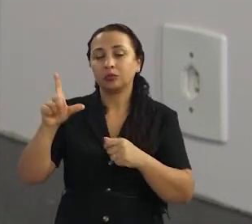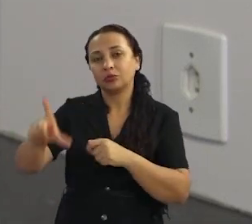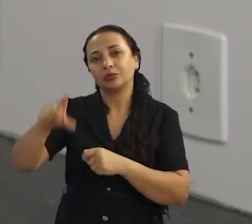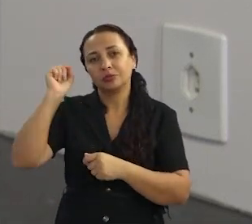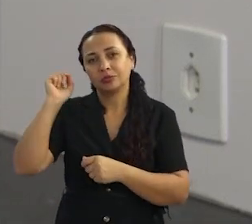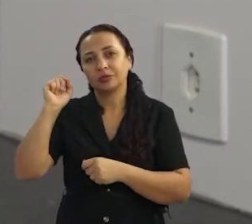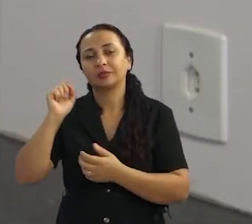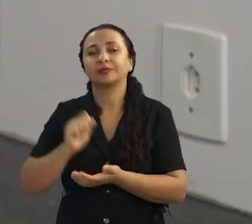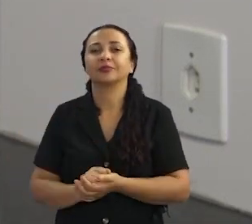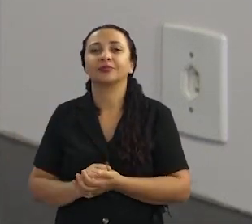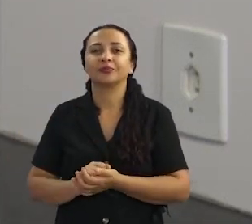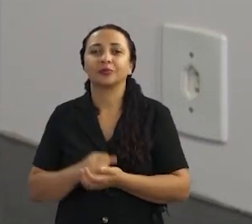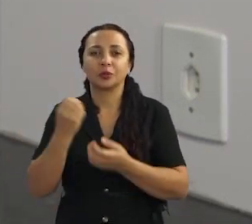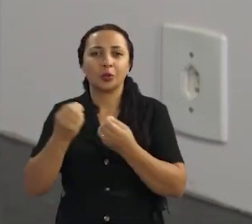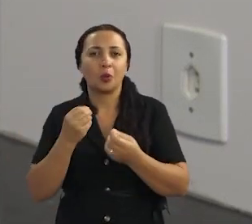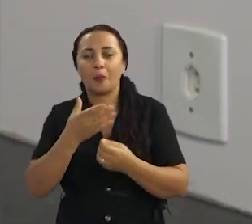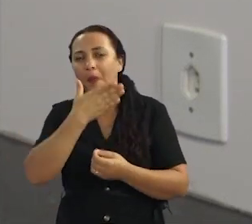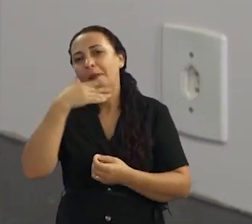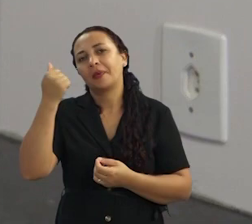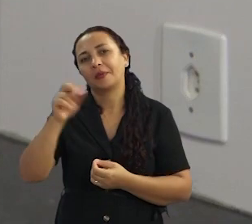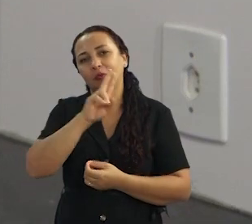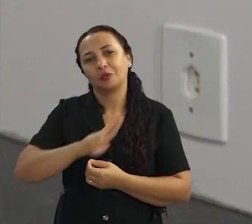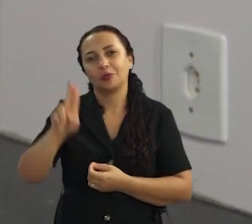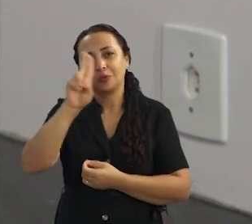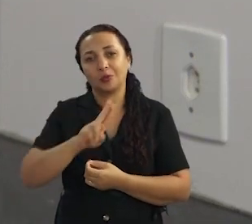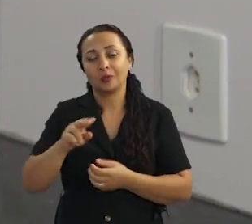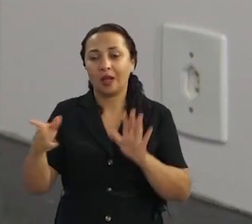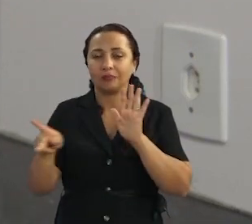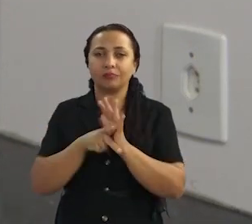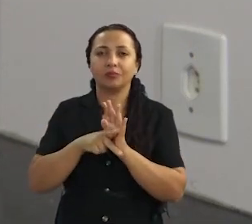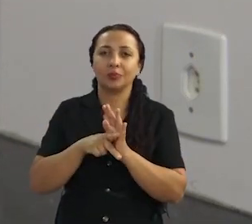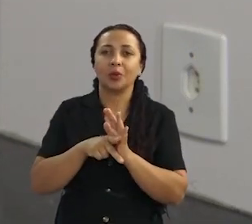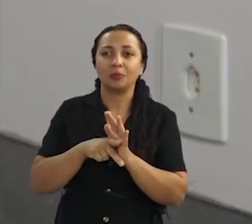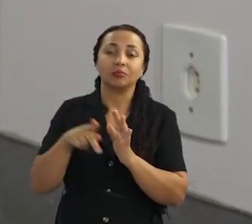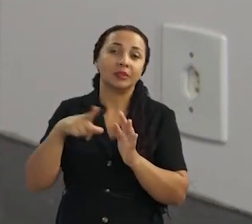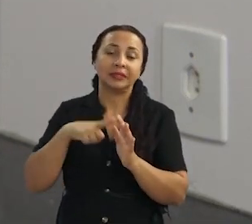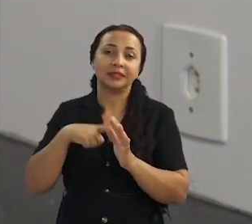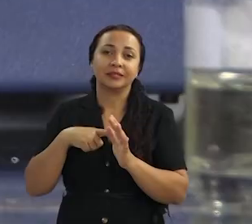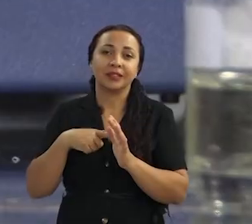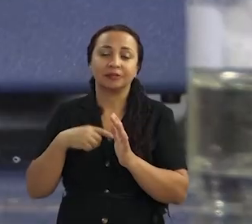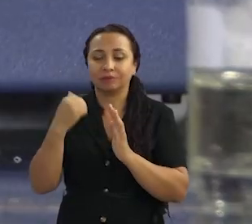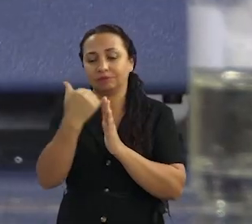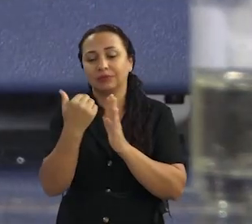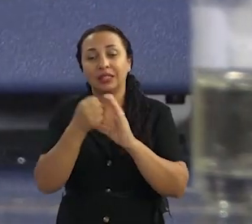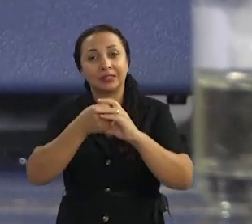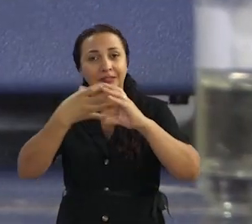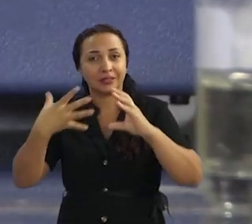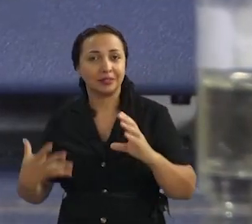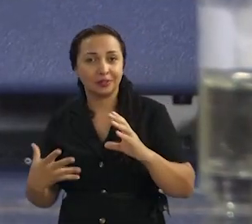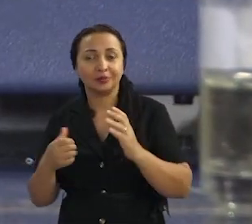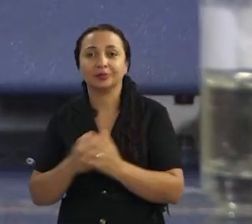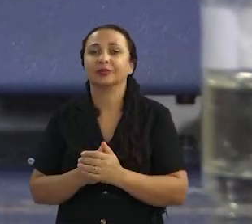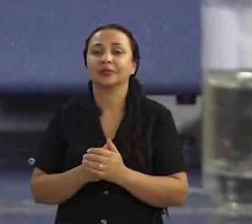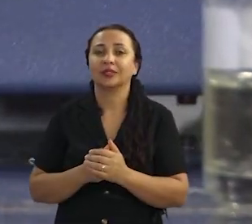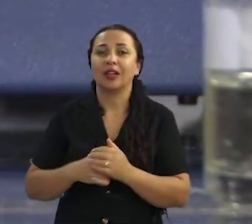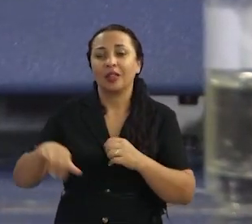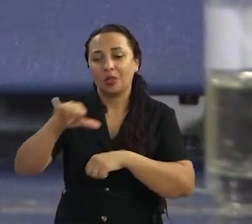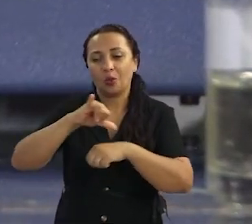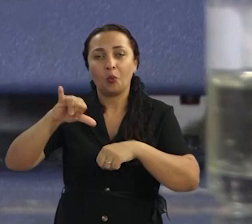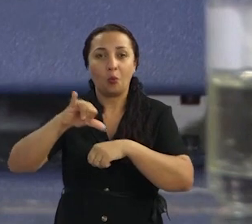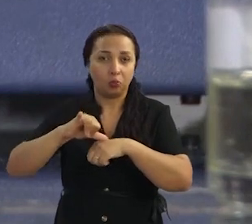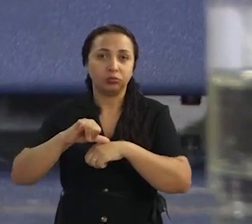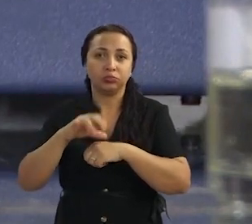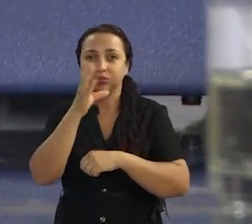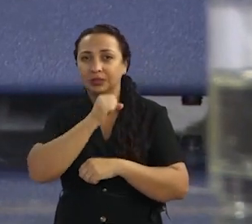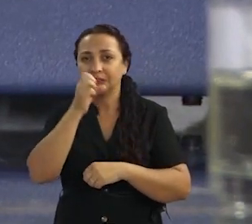podemos destacar como vantagem de uso é a sua própria composição. O óleo essencial da laranja, ele